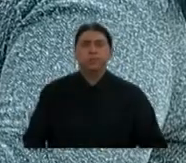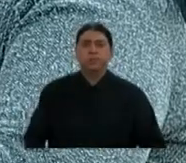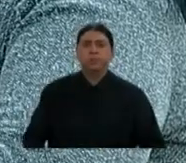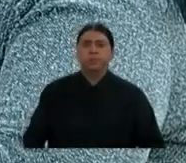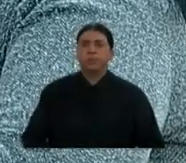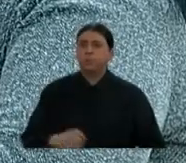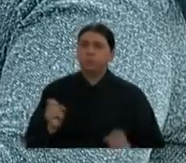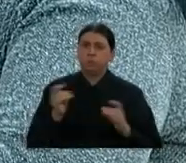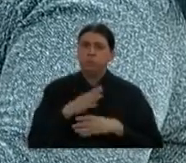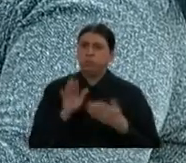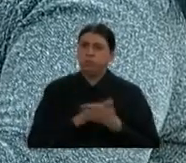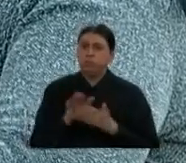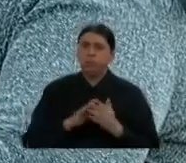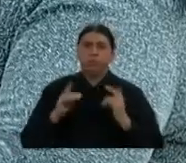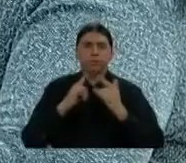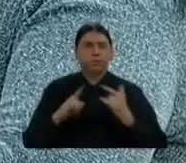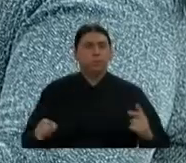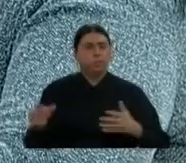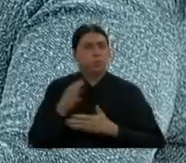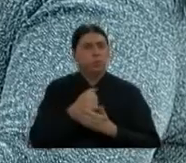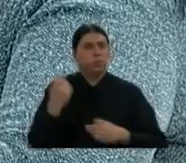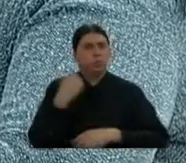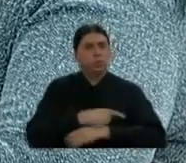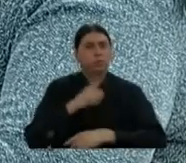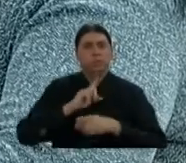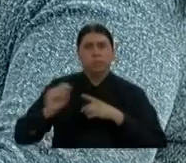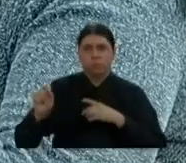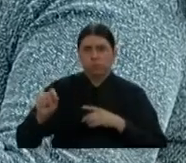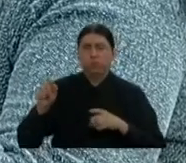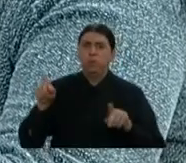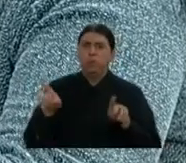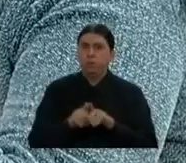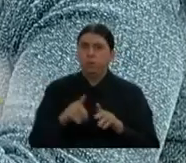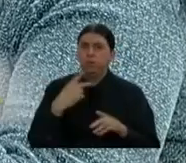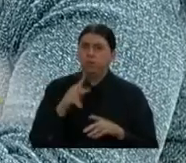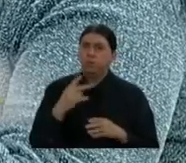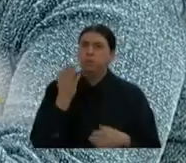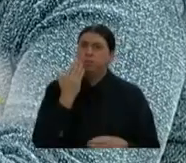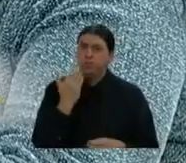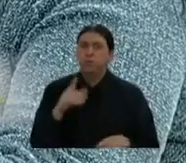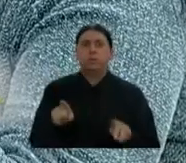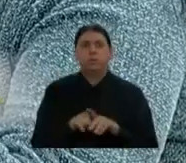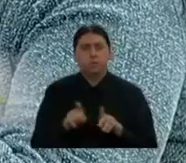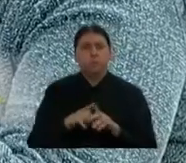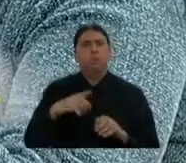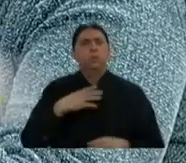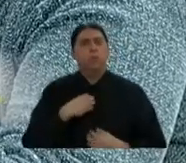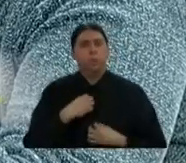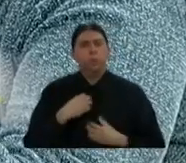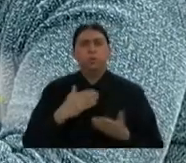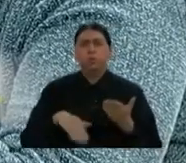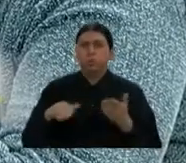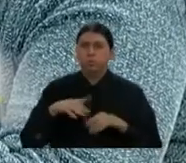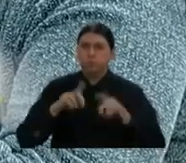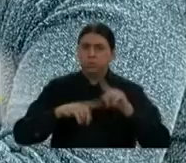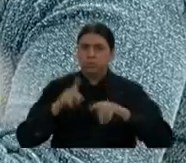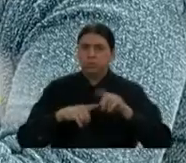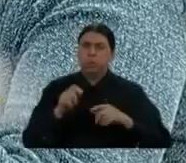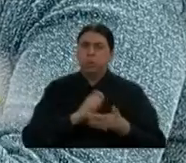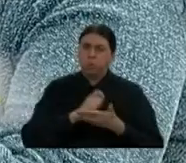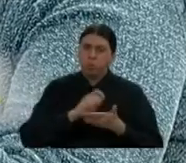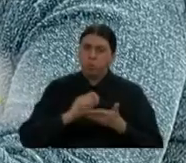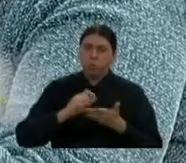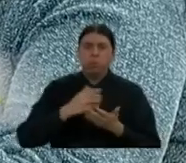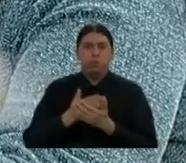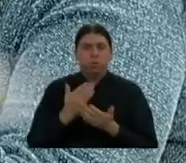preparados em instituições de acolhimento para do dia da saída dele porque lá eles têm assumida ele sem a roupa eles têm todo o material escolar eles não